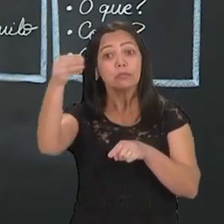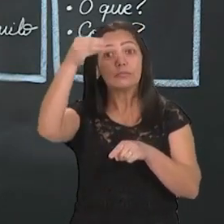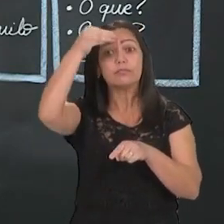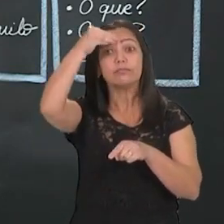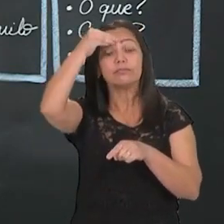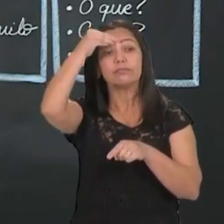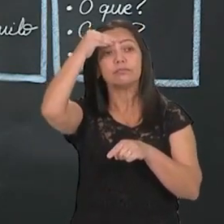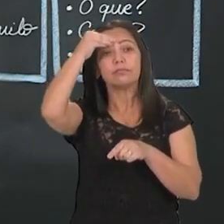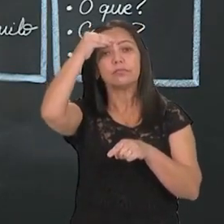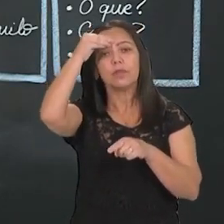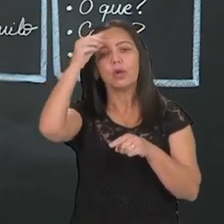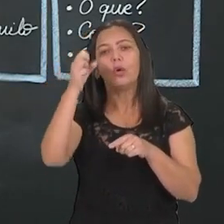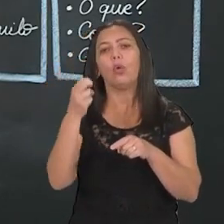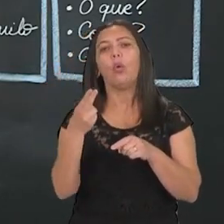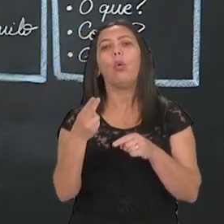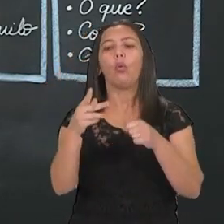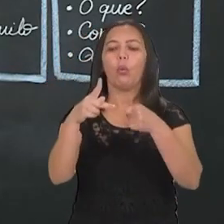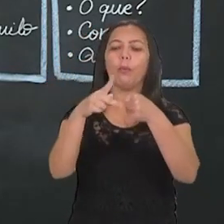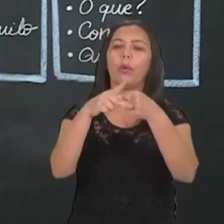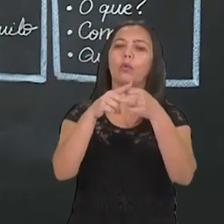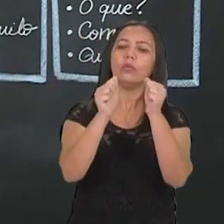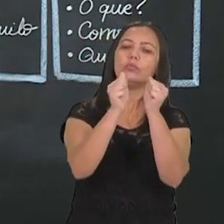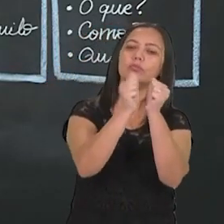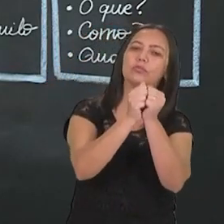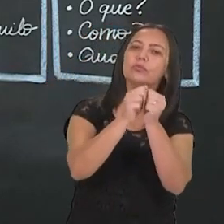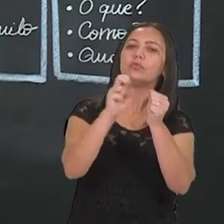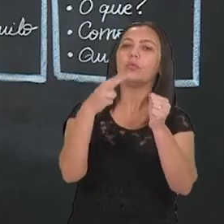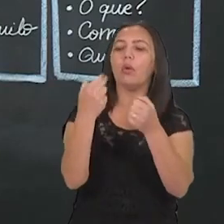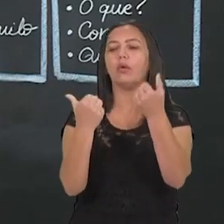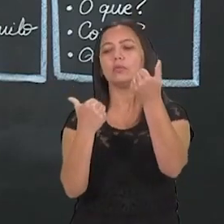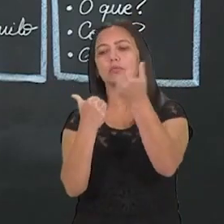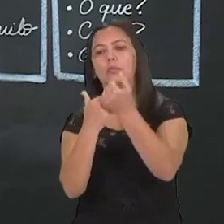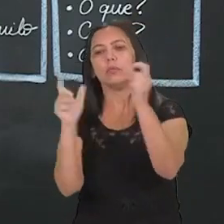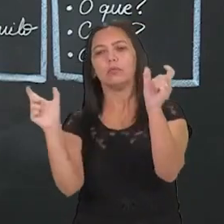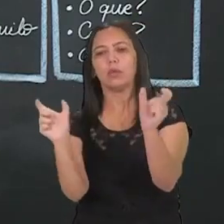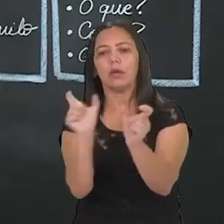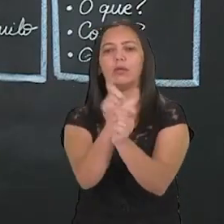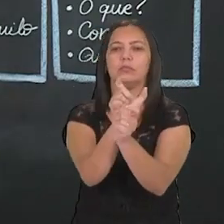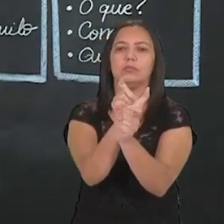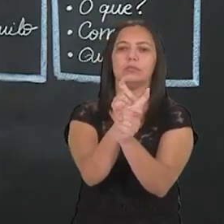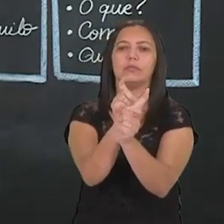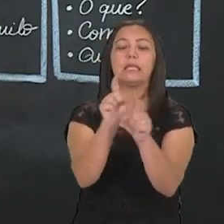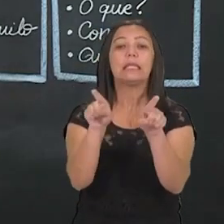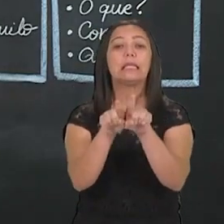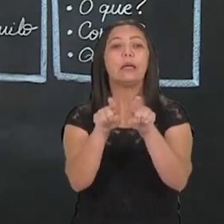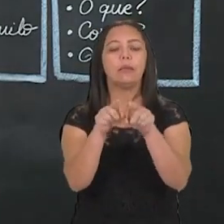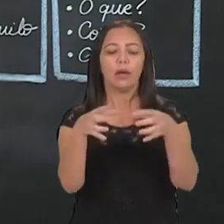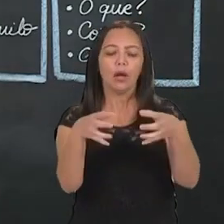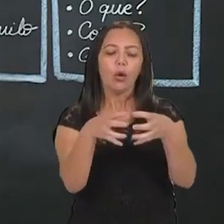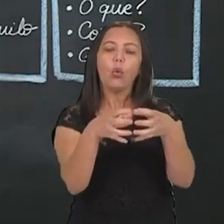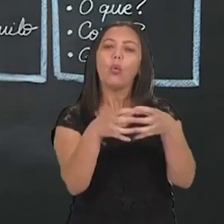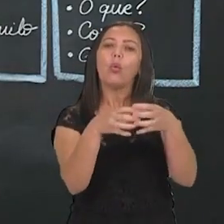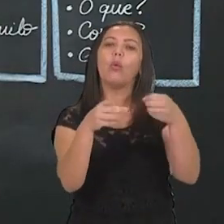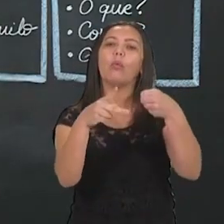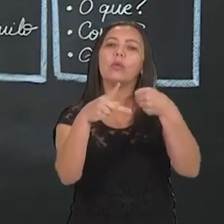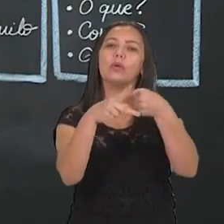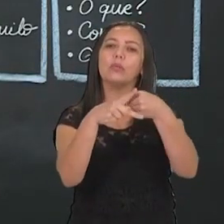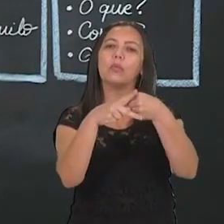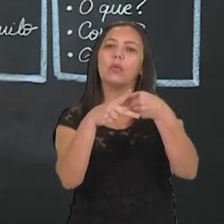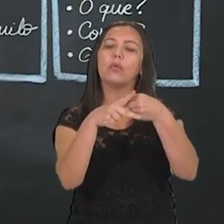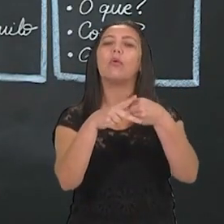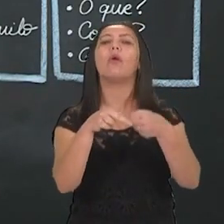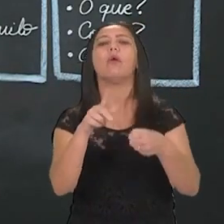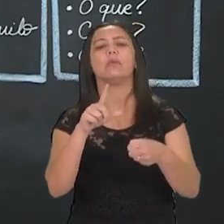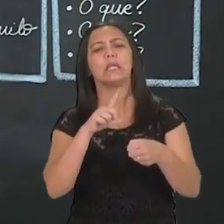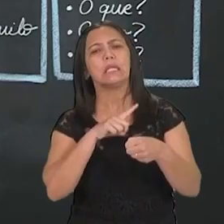duas ideias do pronome. Ou ele acompanha ou ele substitui. Só que a classe dos pronomes, ela apresenta uma propriedade